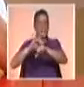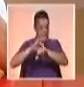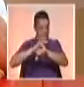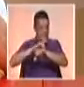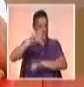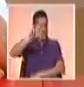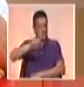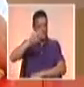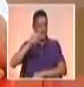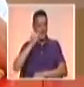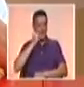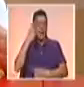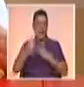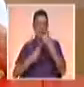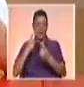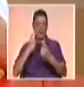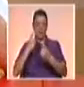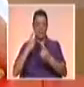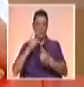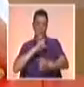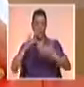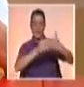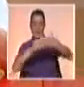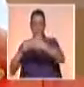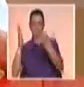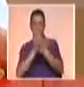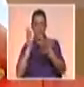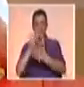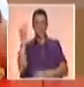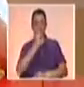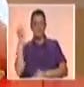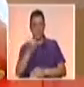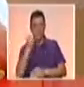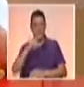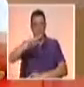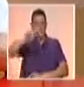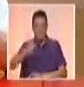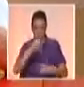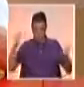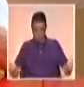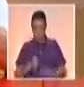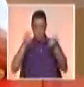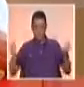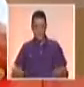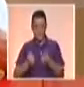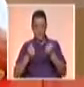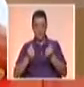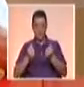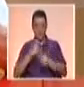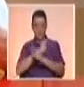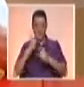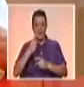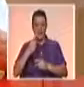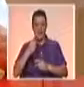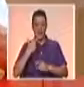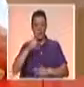também de quem está muitas vezes à frente das escolas, à frente das instituições, que deveria promover uma língua que é uma língua